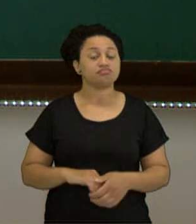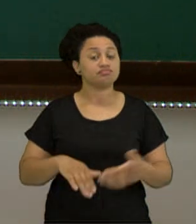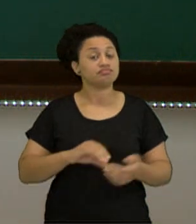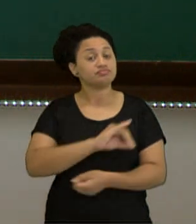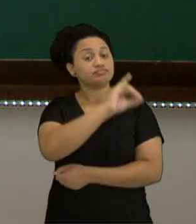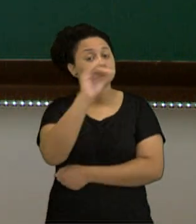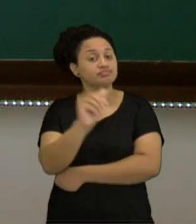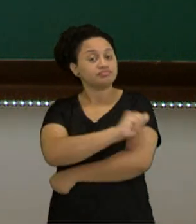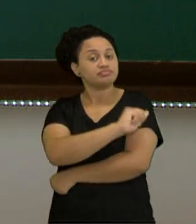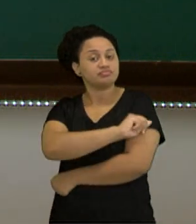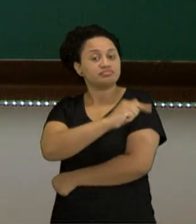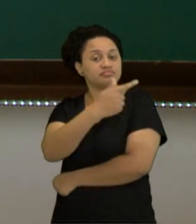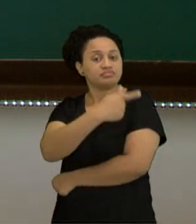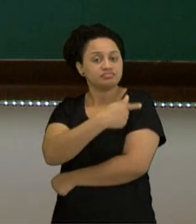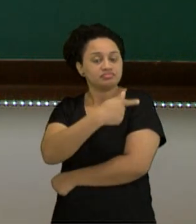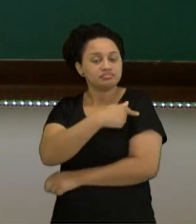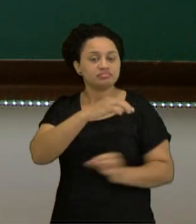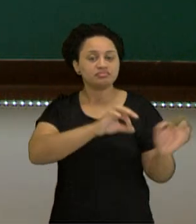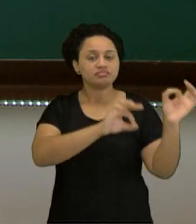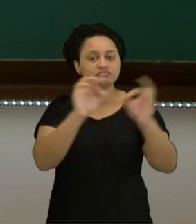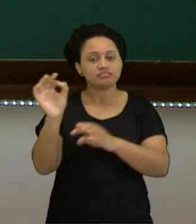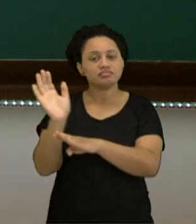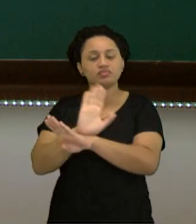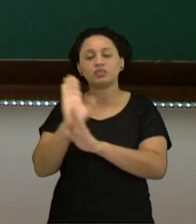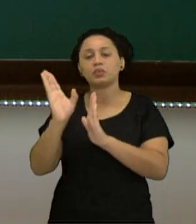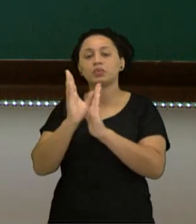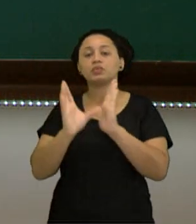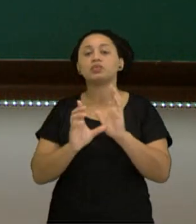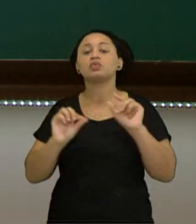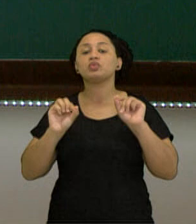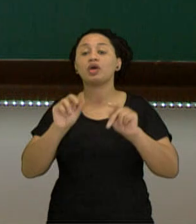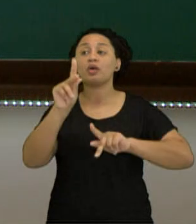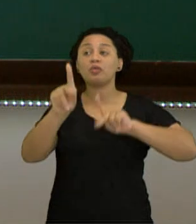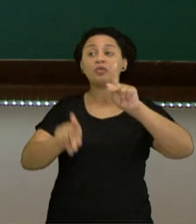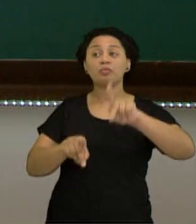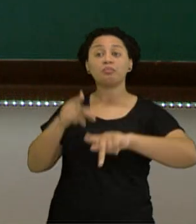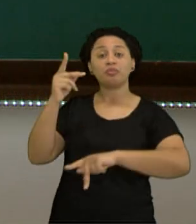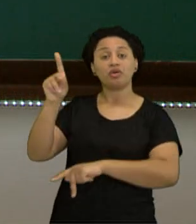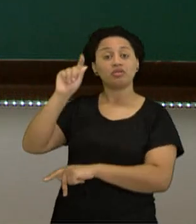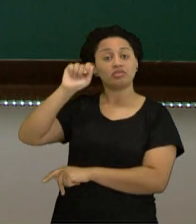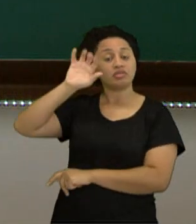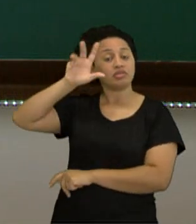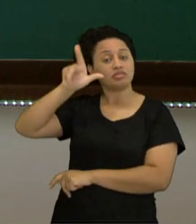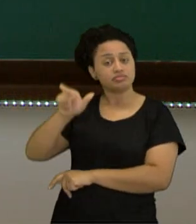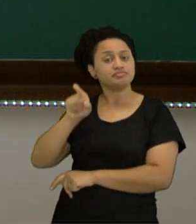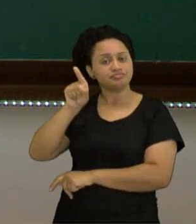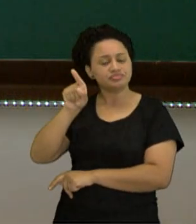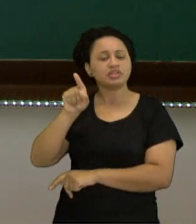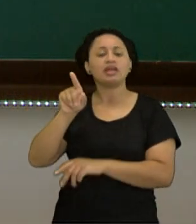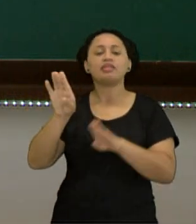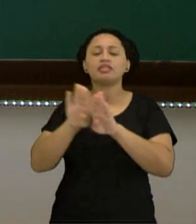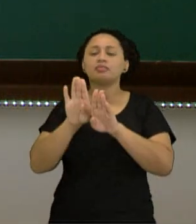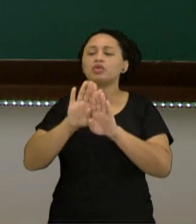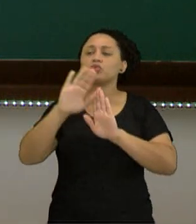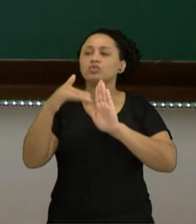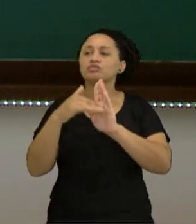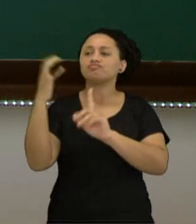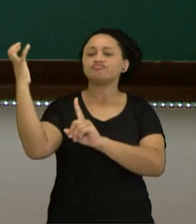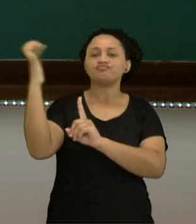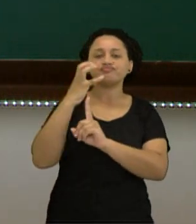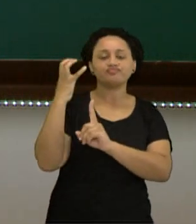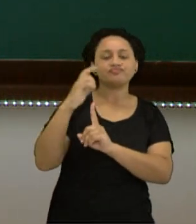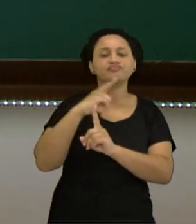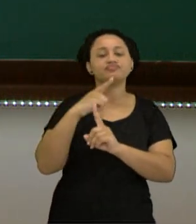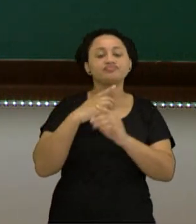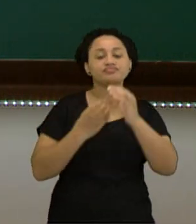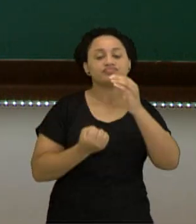Olá, estudantes do 7º ano. Neste vídeo vamos falar sobre povos africanos, especialmente as contribuições